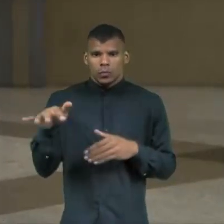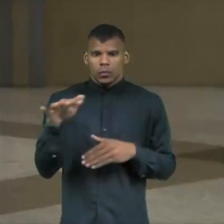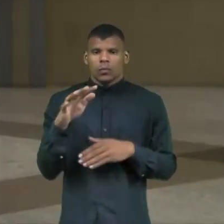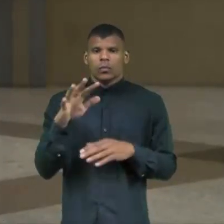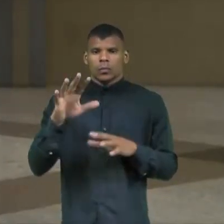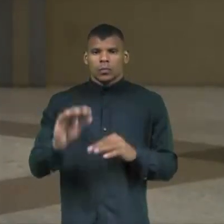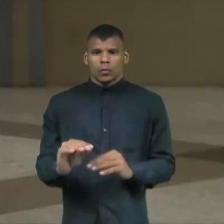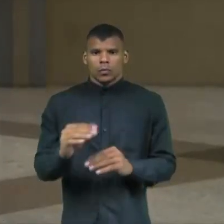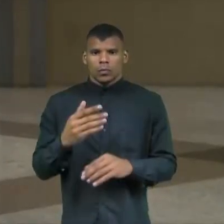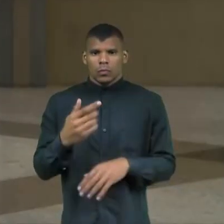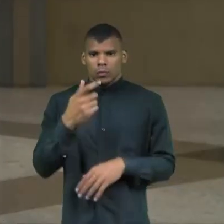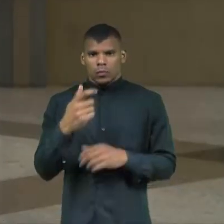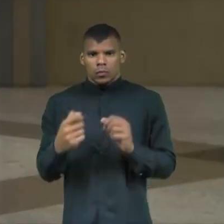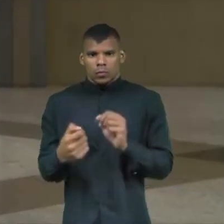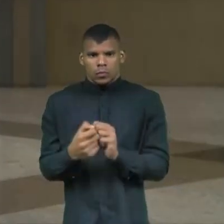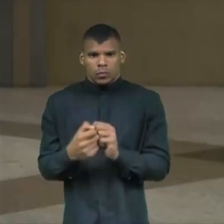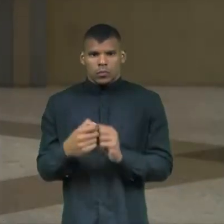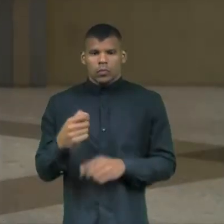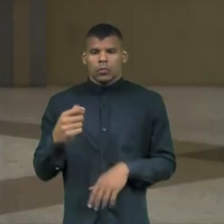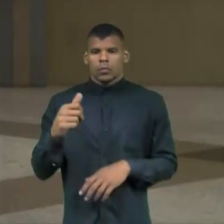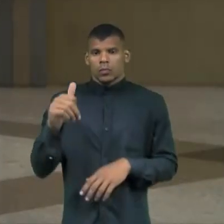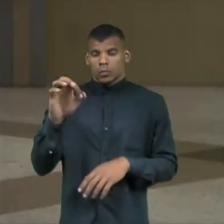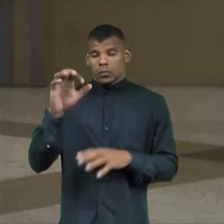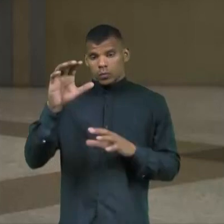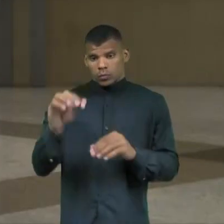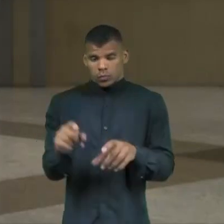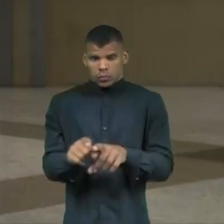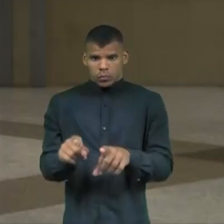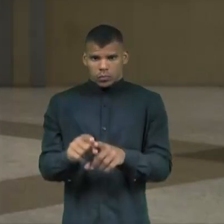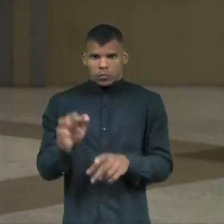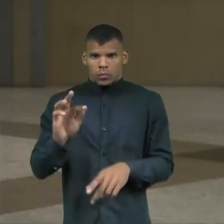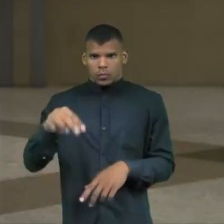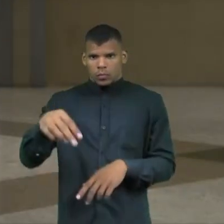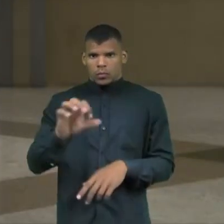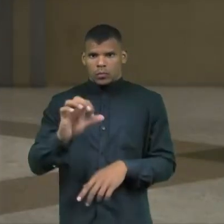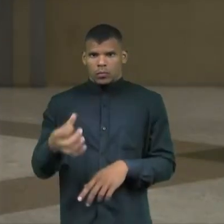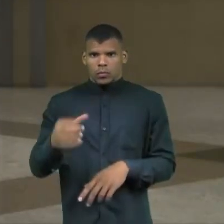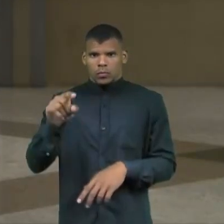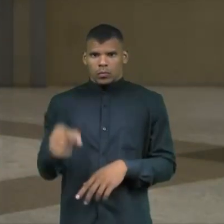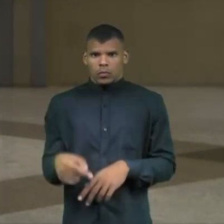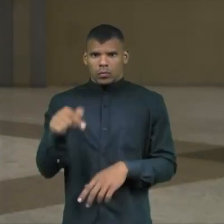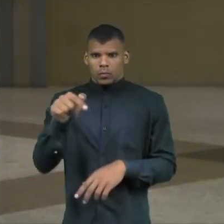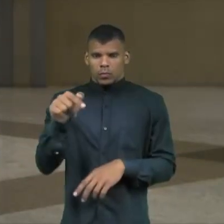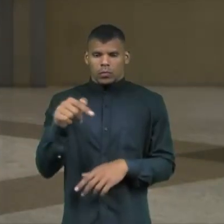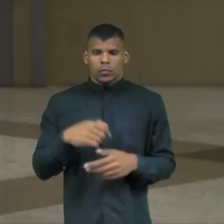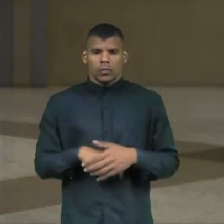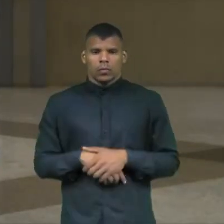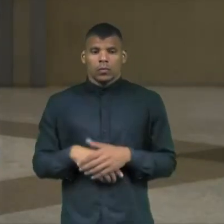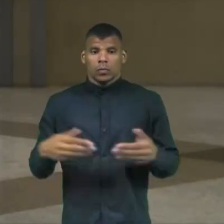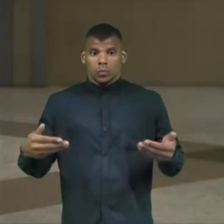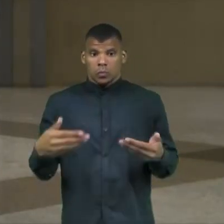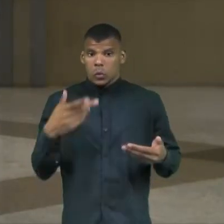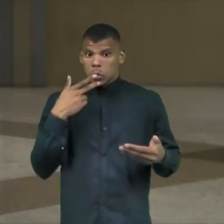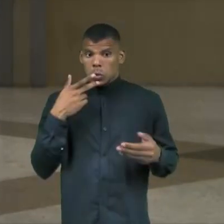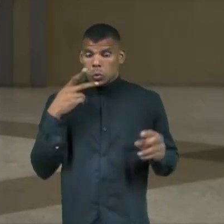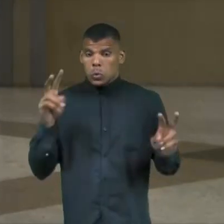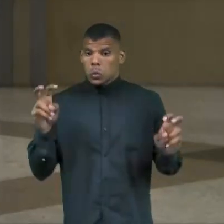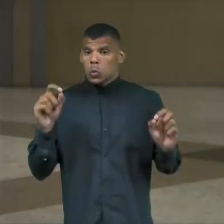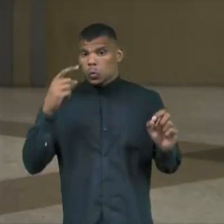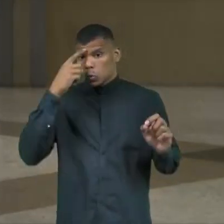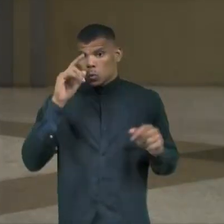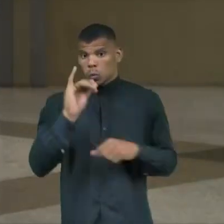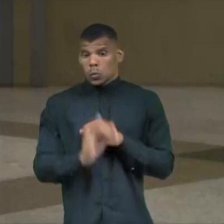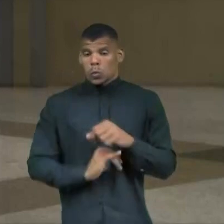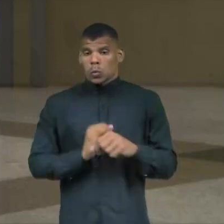TV Assembleia, às 10 da noite, você ouve o programa na FM, 96,7 FM Assembleia. Hoje a gente vai falar sobre o Dia Internacional da Síndrome